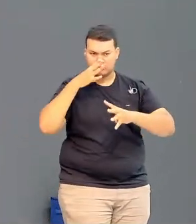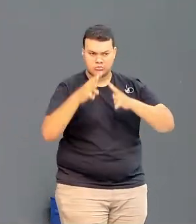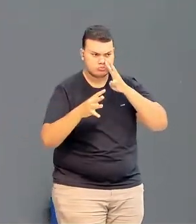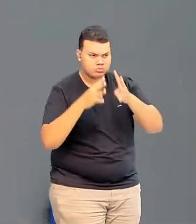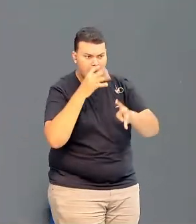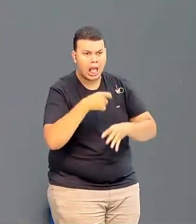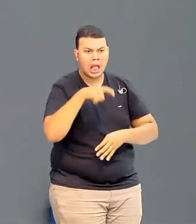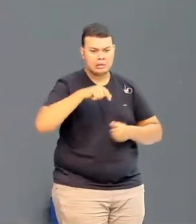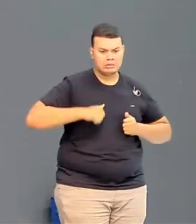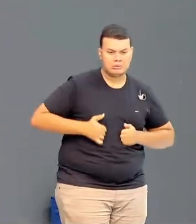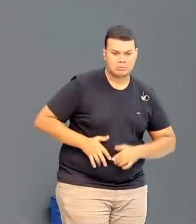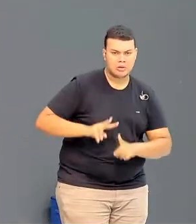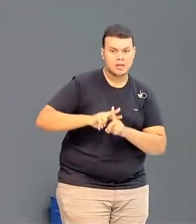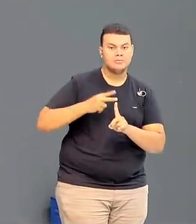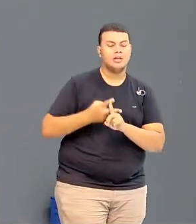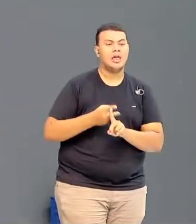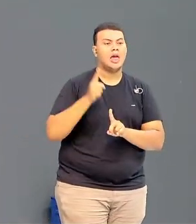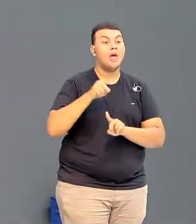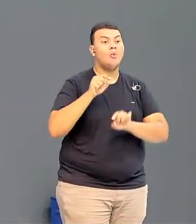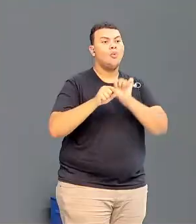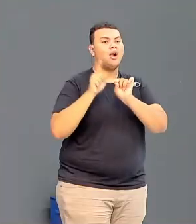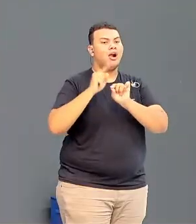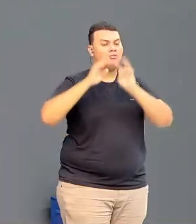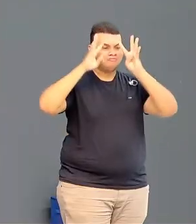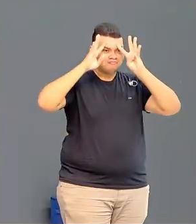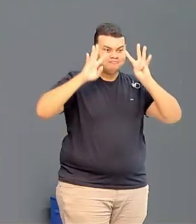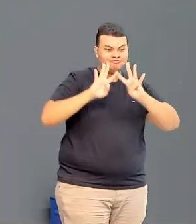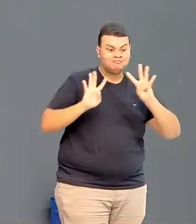outro, quem gasta mais. Foi uma fortaleza criada lá atrás.